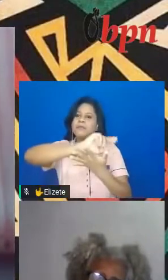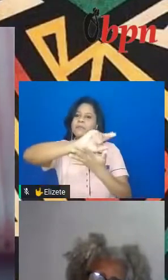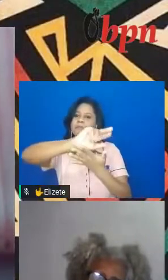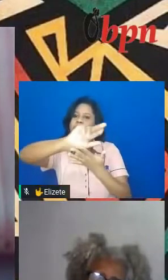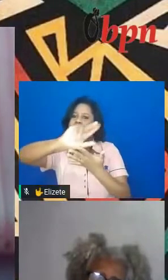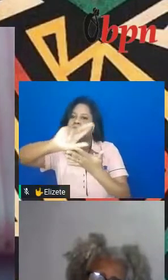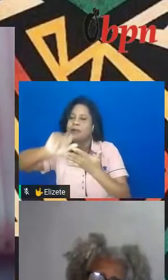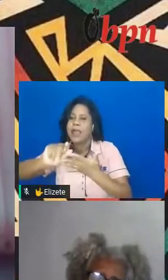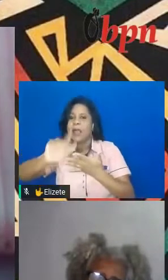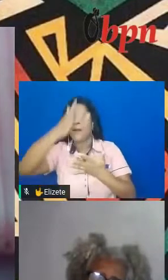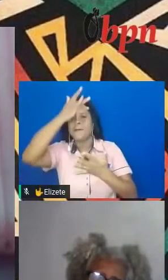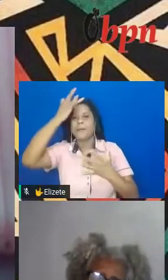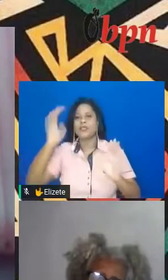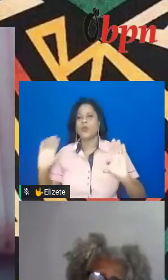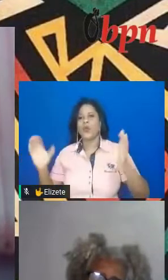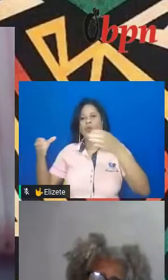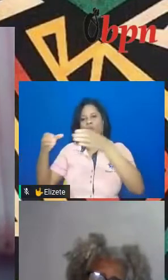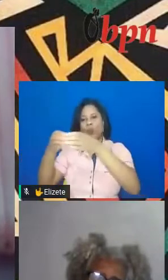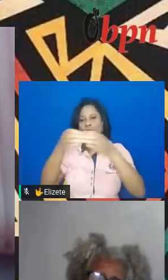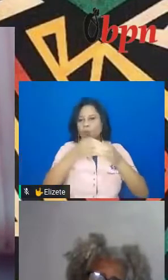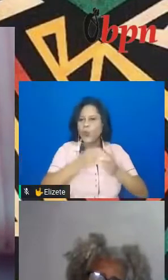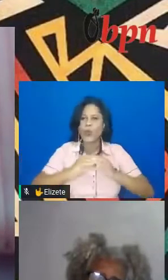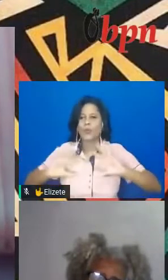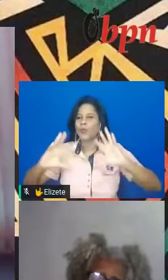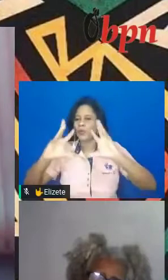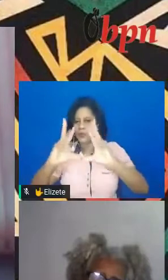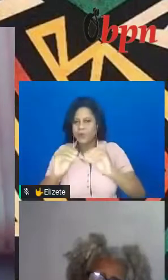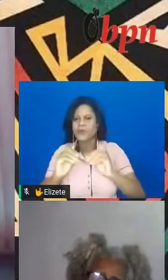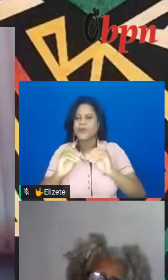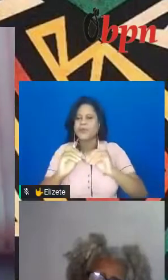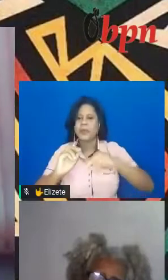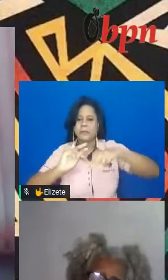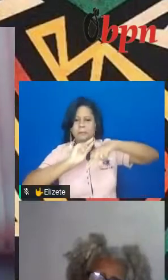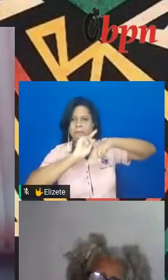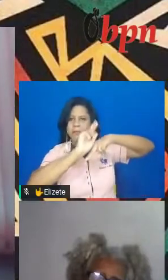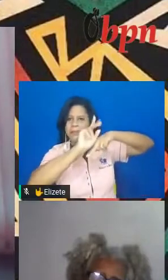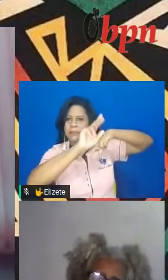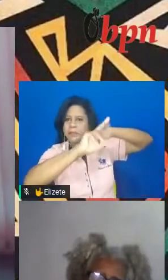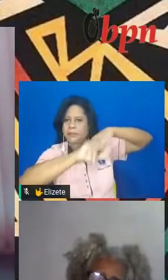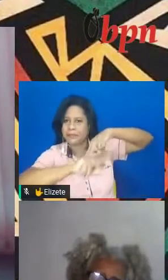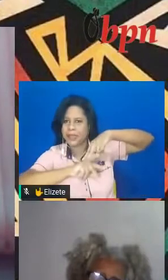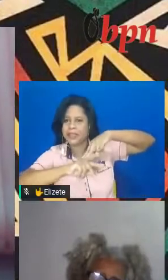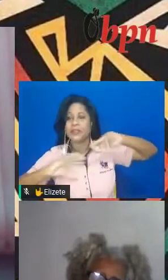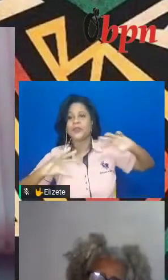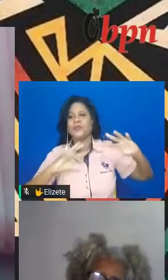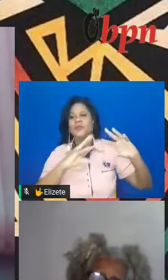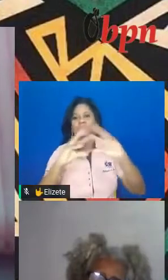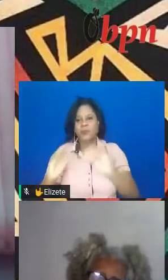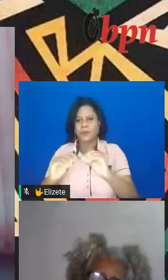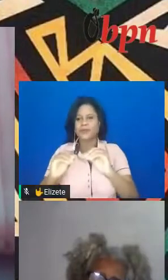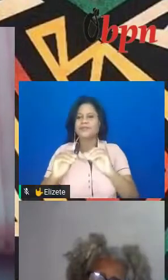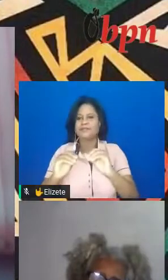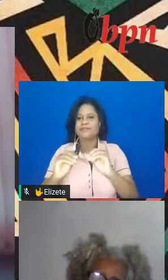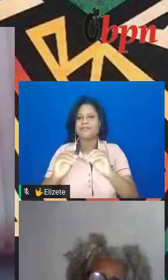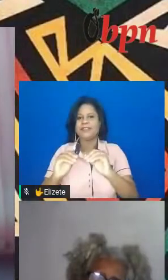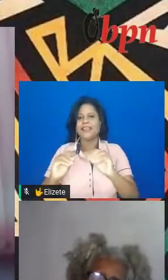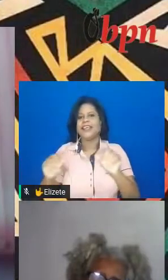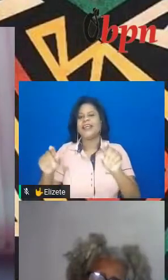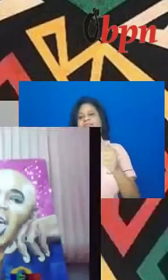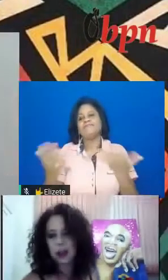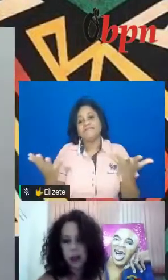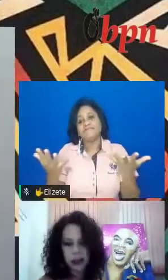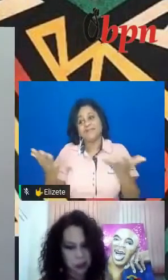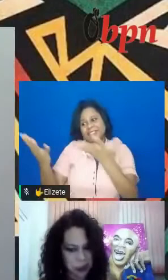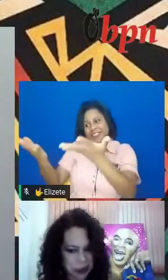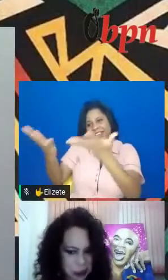Monas, Truqueiras, Bofes, Dundum. Ajeite o Edinho no sofá, pegue o AG1 e o Otim e aguenta a conferência